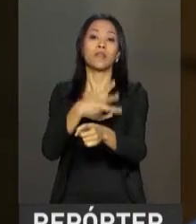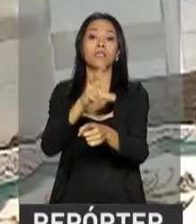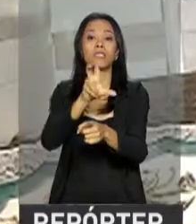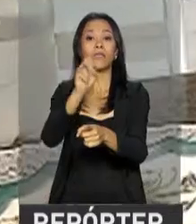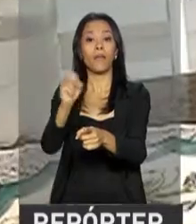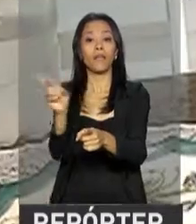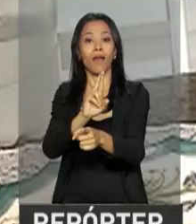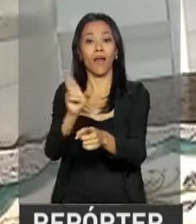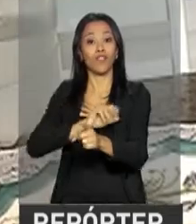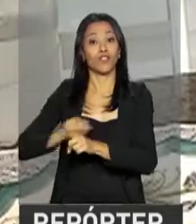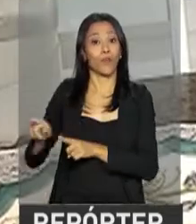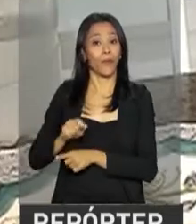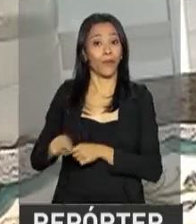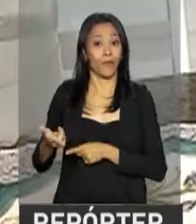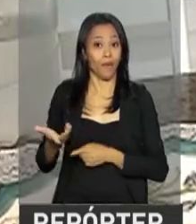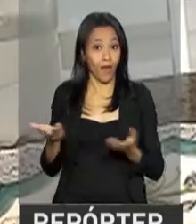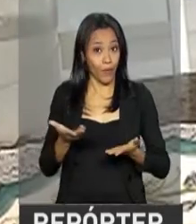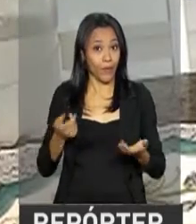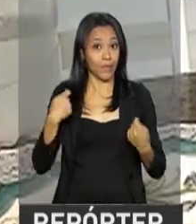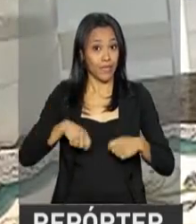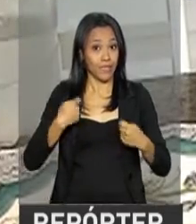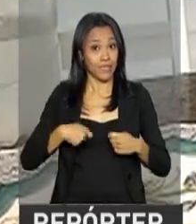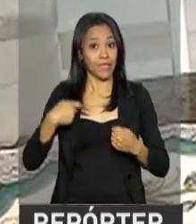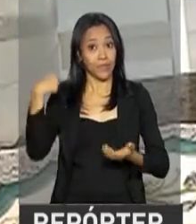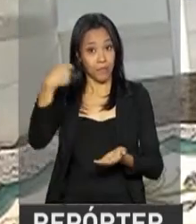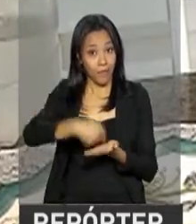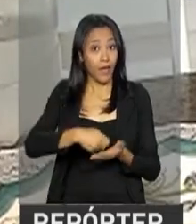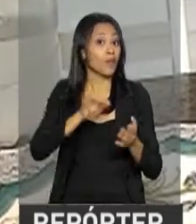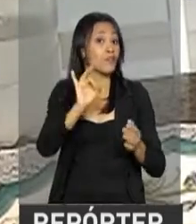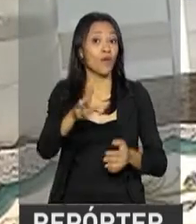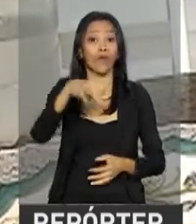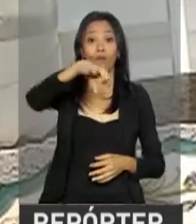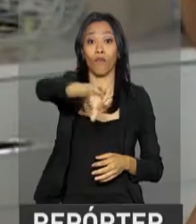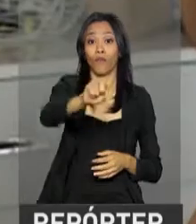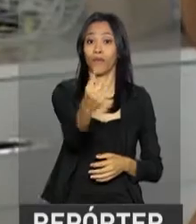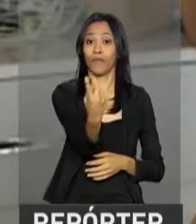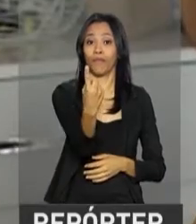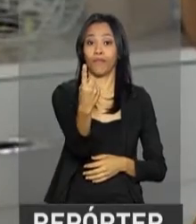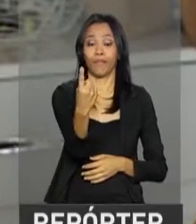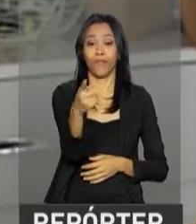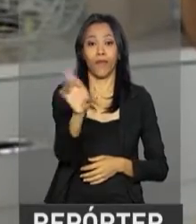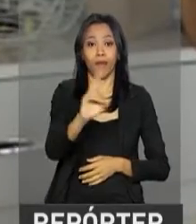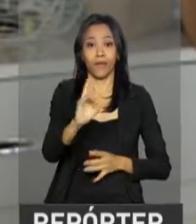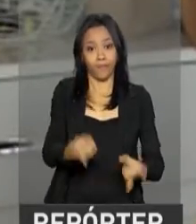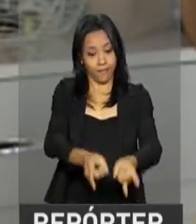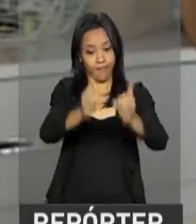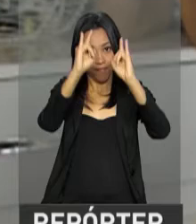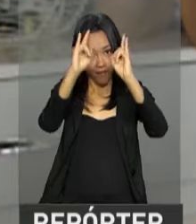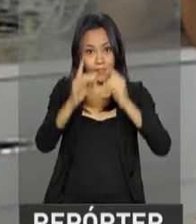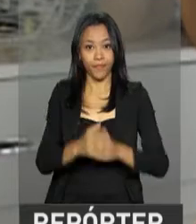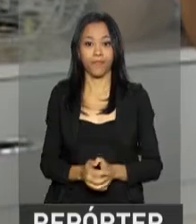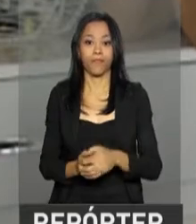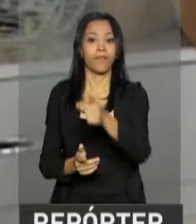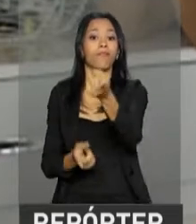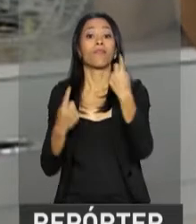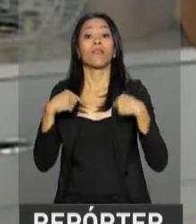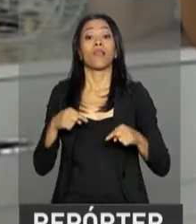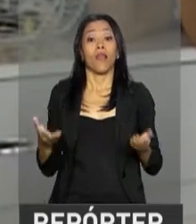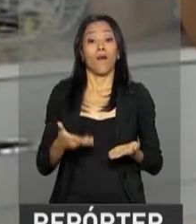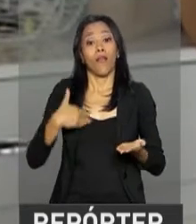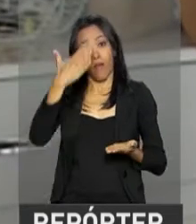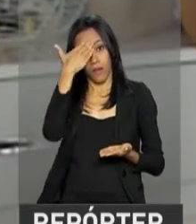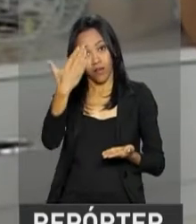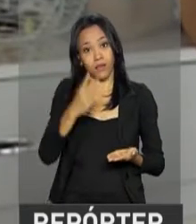de aluguel e agora precisa quitar prestações mensais de 91 reais a gente tem muito que agradecer a deus né é